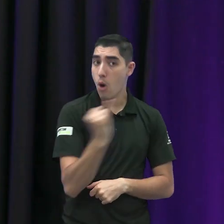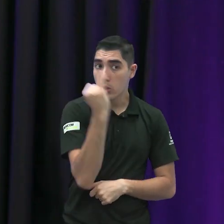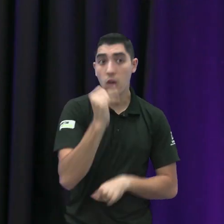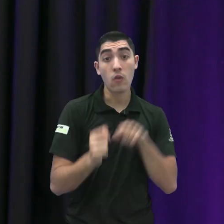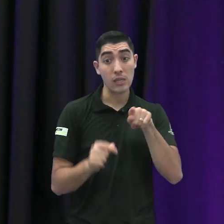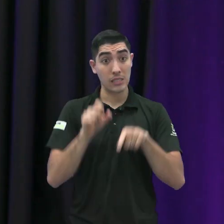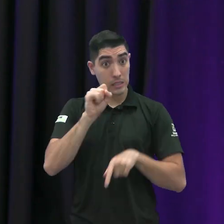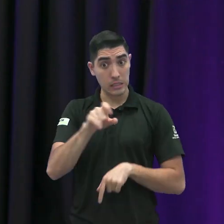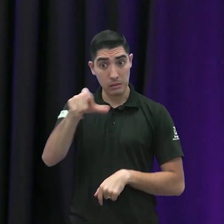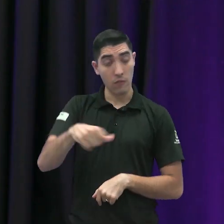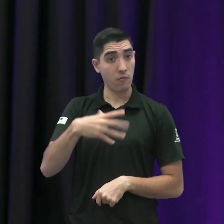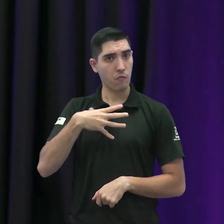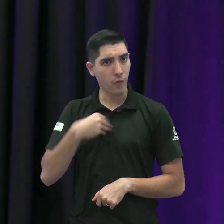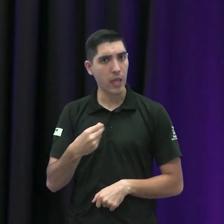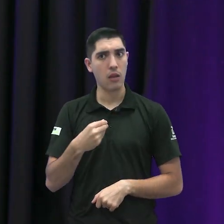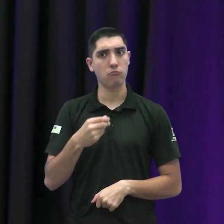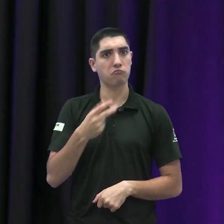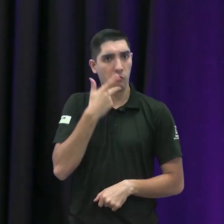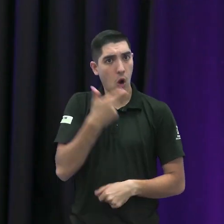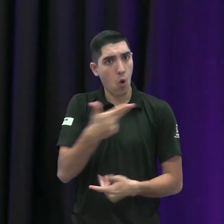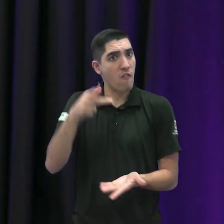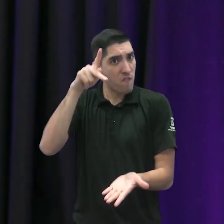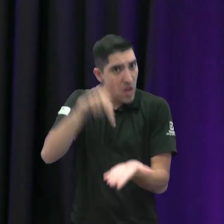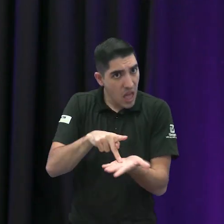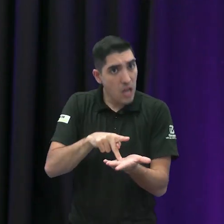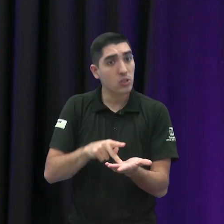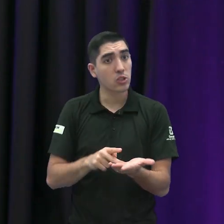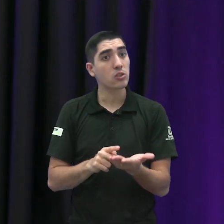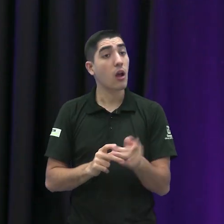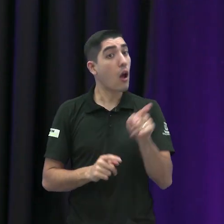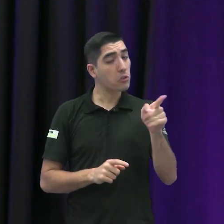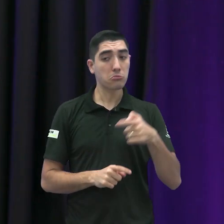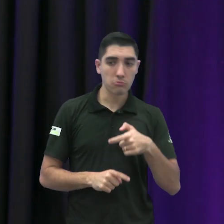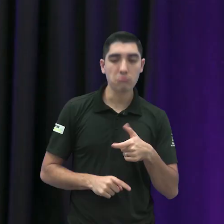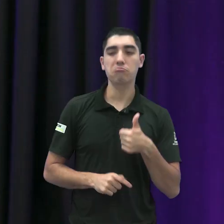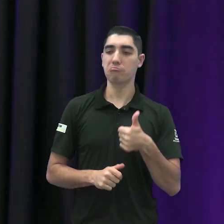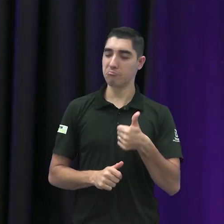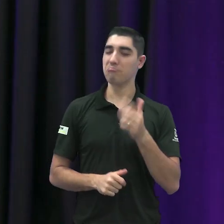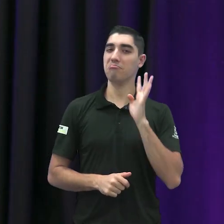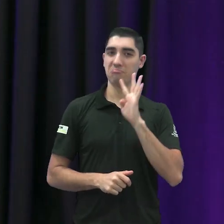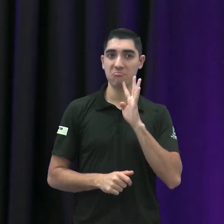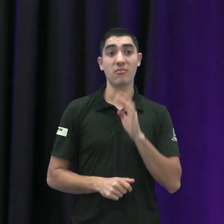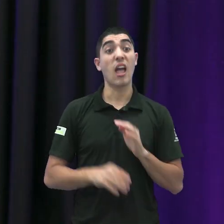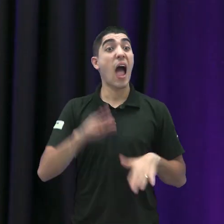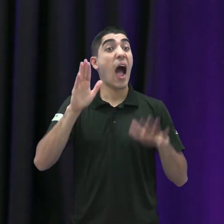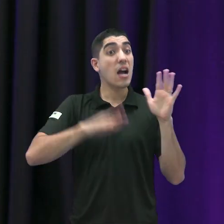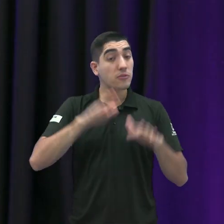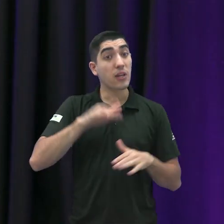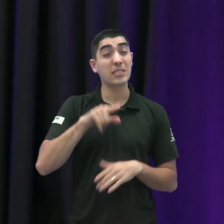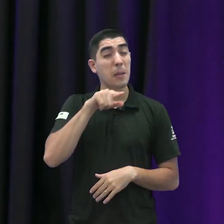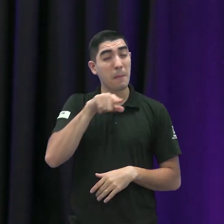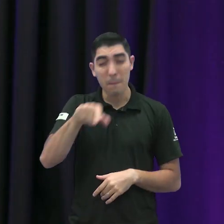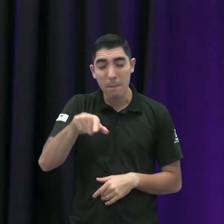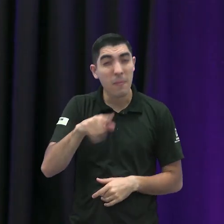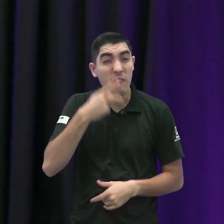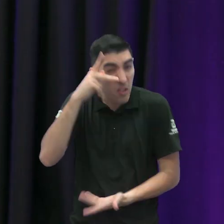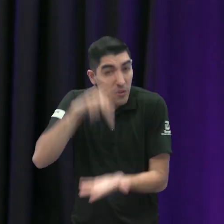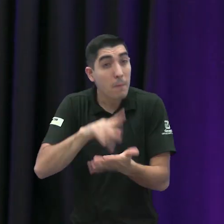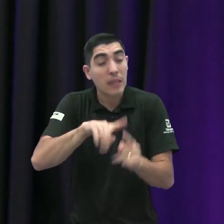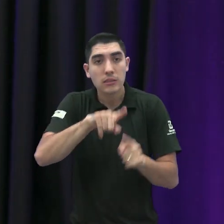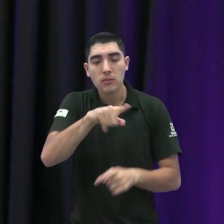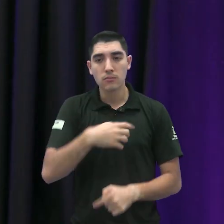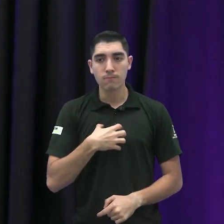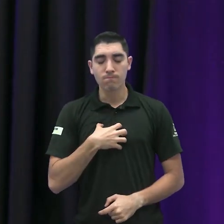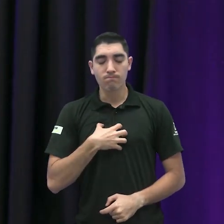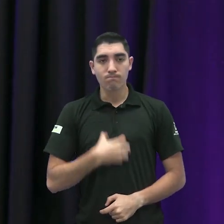importante. Haja, né, com tranquilidade quando você receber uma verdade, por pior que ela seja. Dessa forma, você está treinando